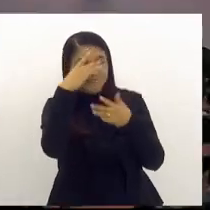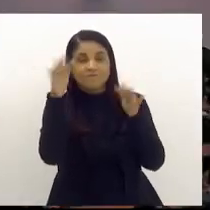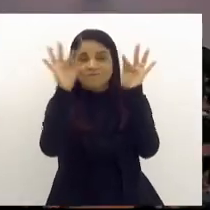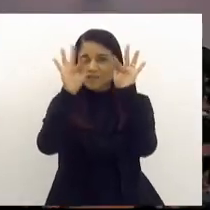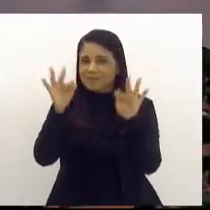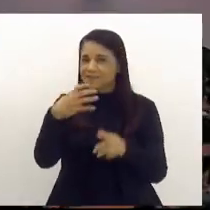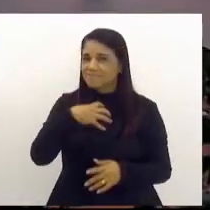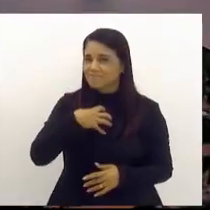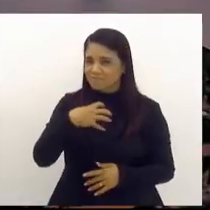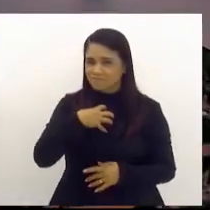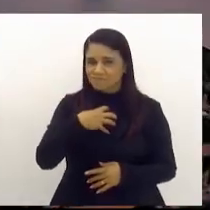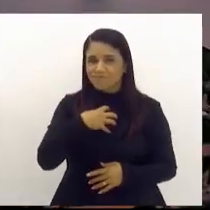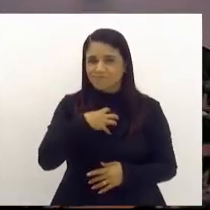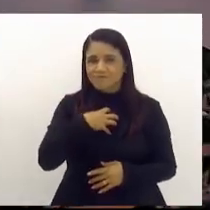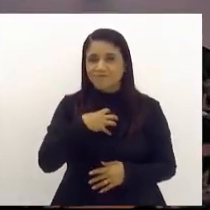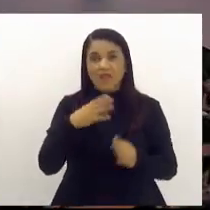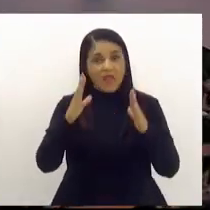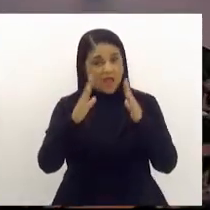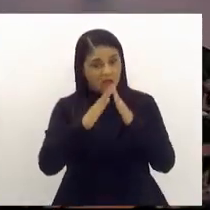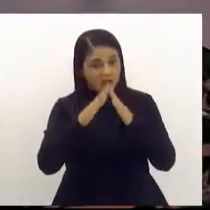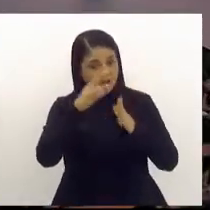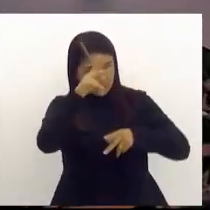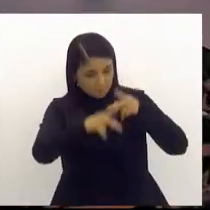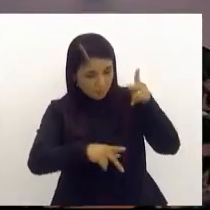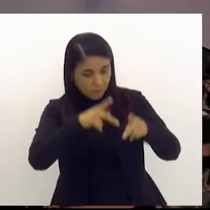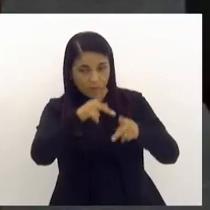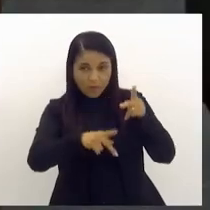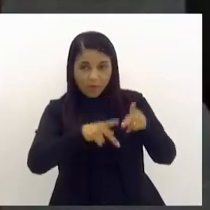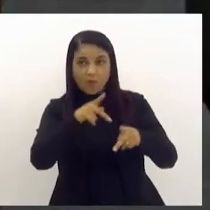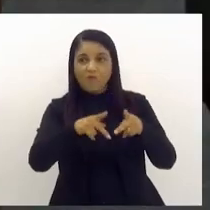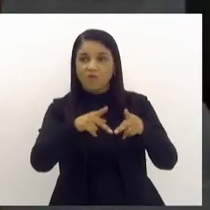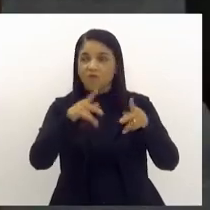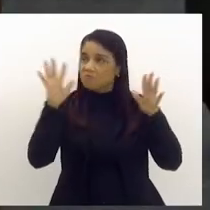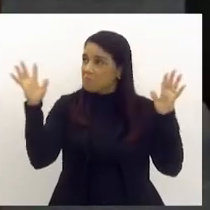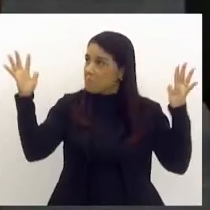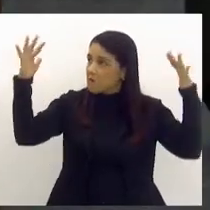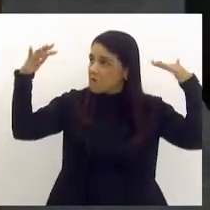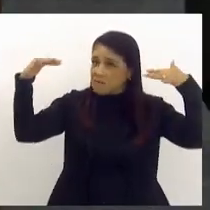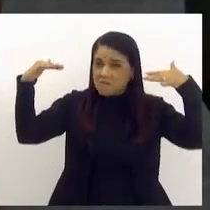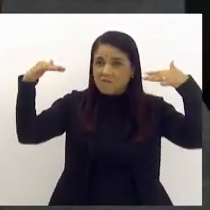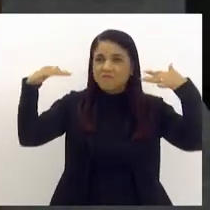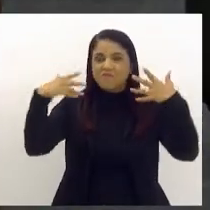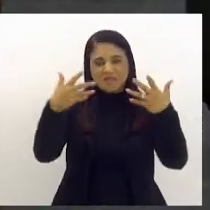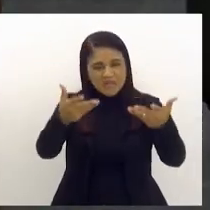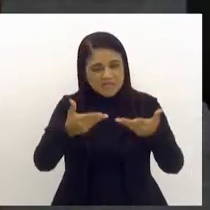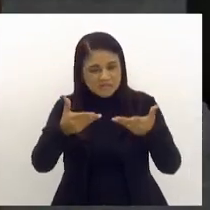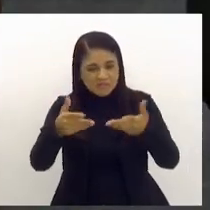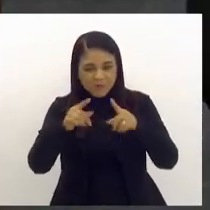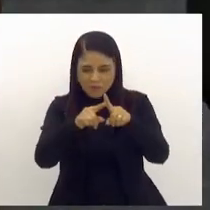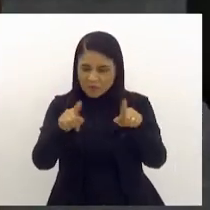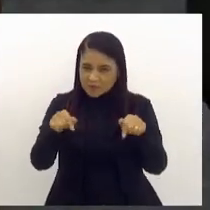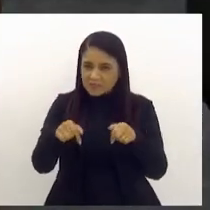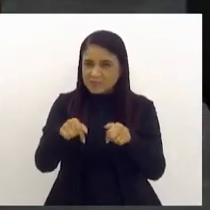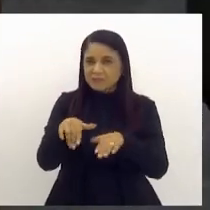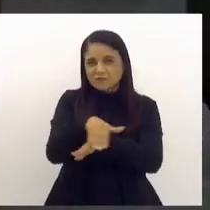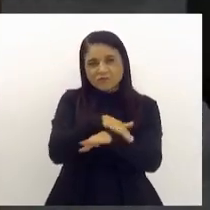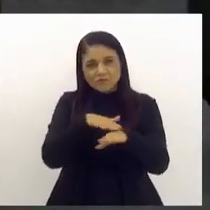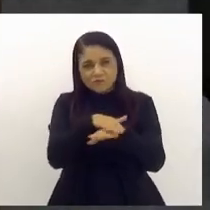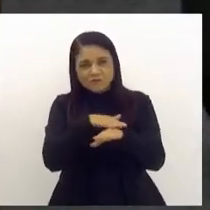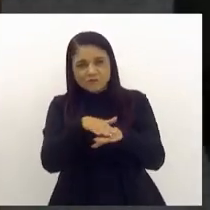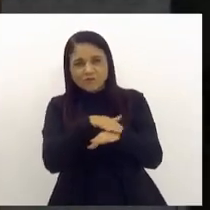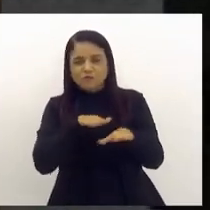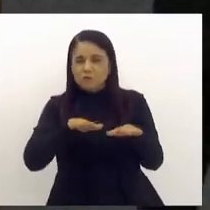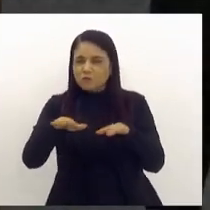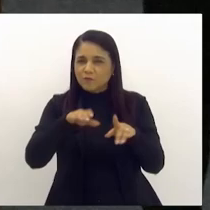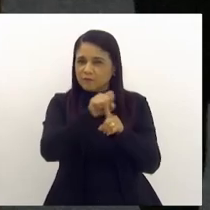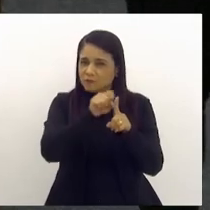feliz que isso aqui é a casa do povo e ter o povo aqui, que a gente recebeu nos nossos gabinetes, que a gente conversou muito com movimentos